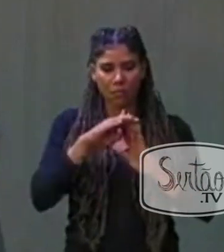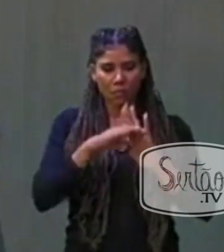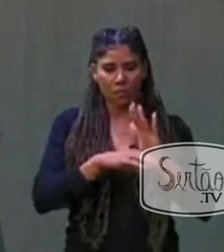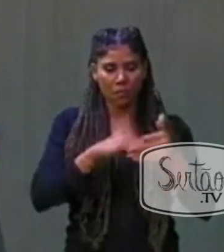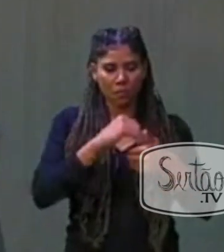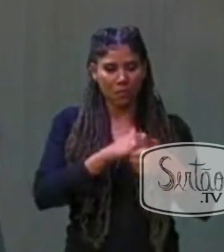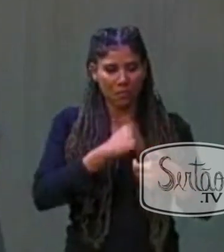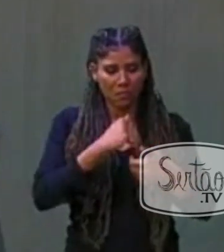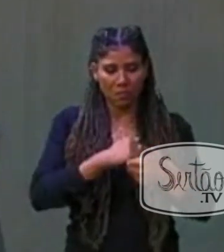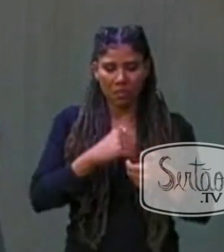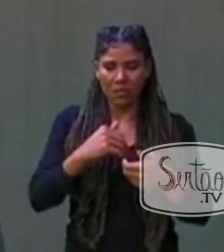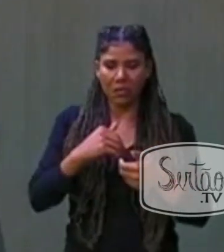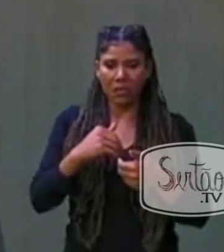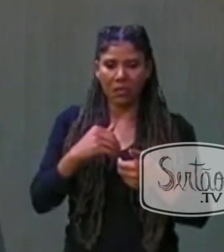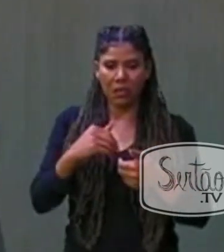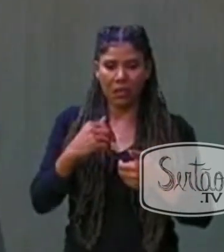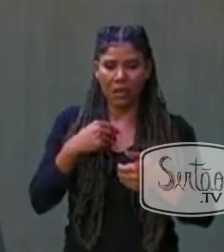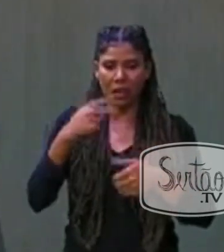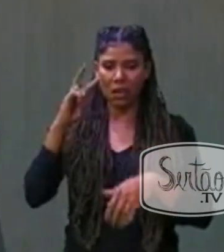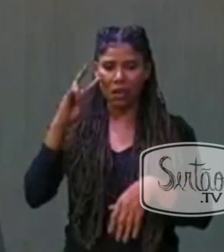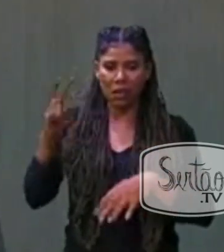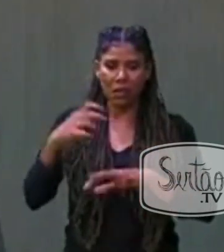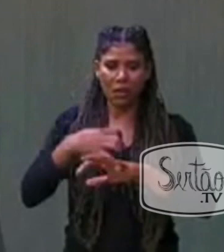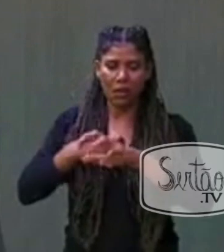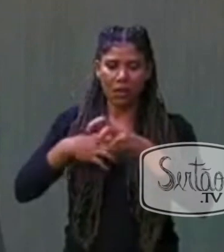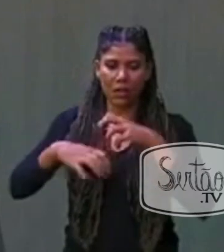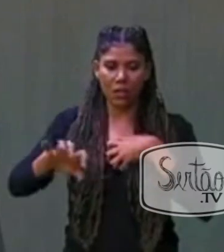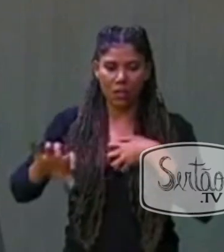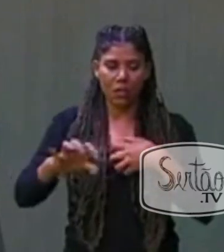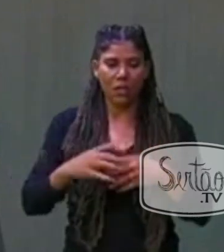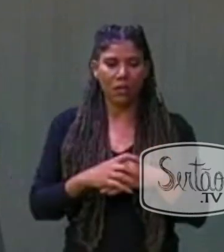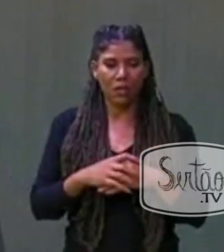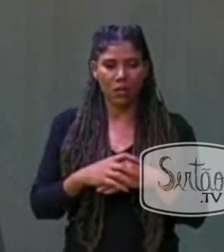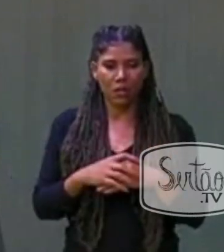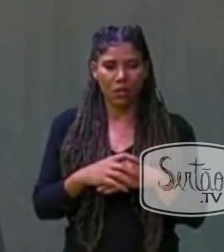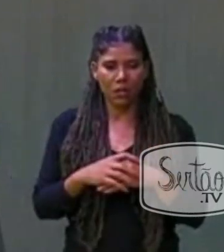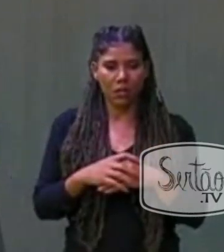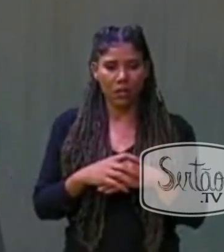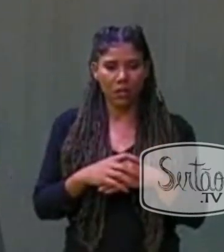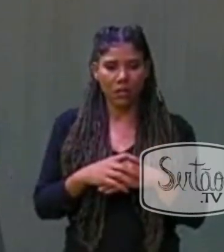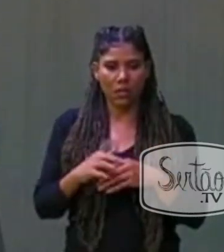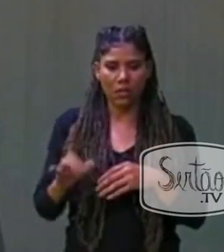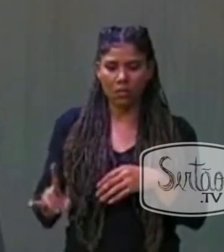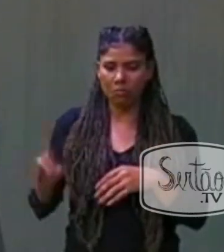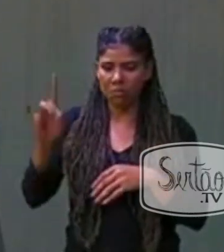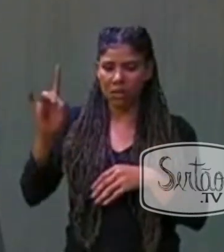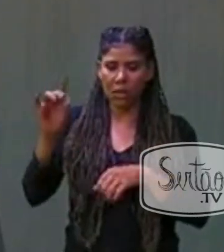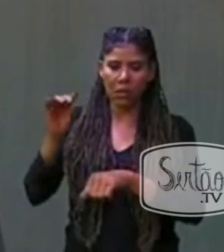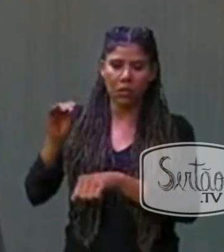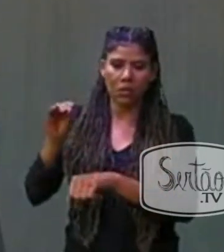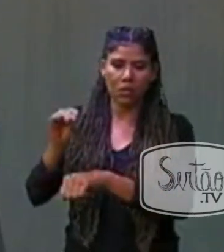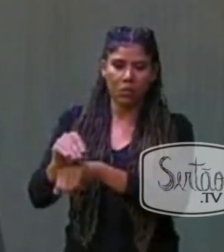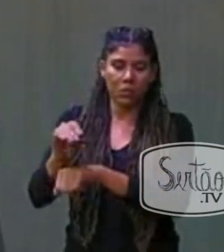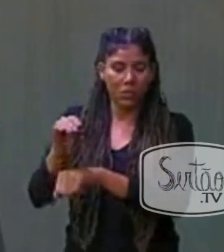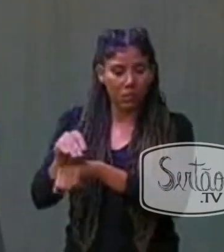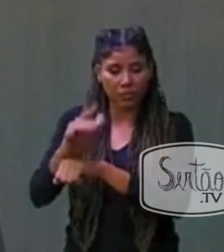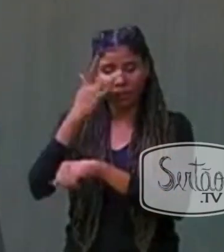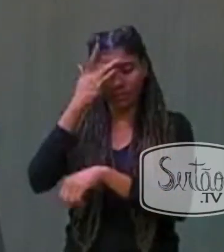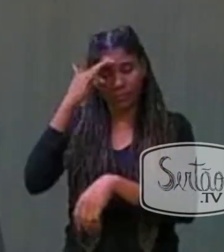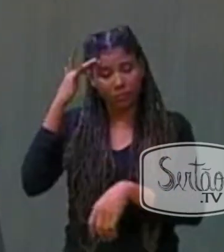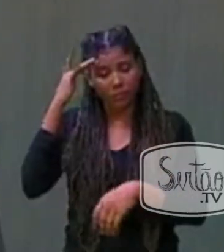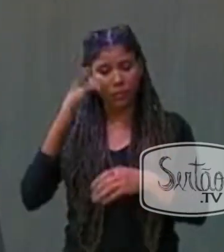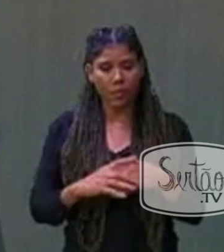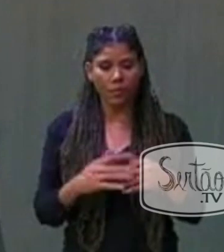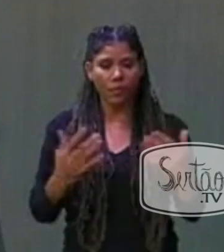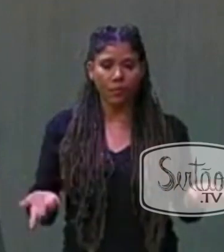vi ali a solidariedade, né? Eu vi, inclusive, Deus agindo nessa política pública. Então, eu